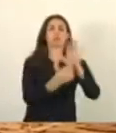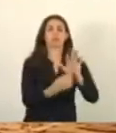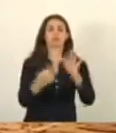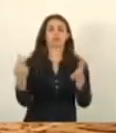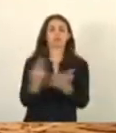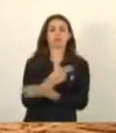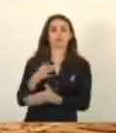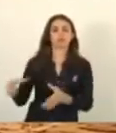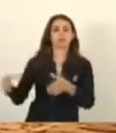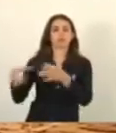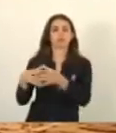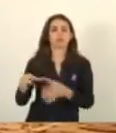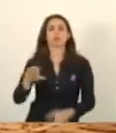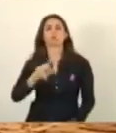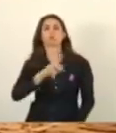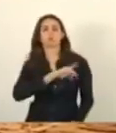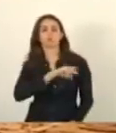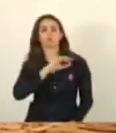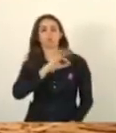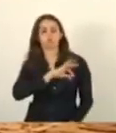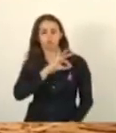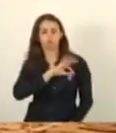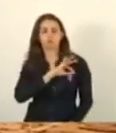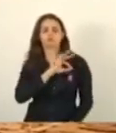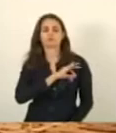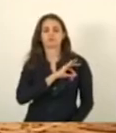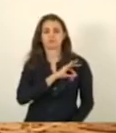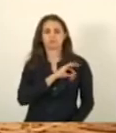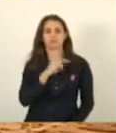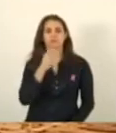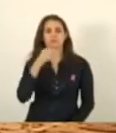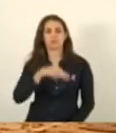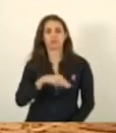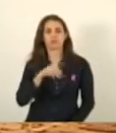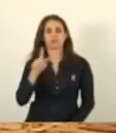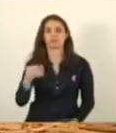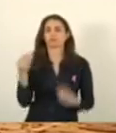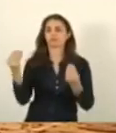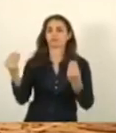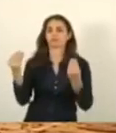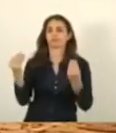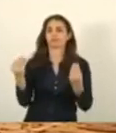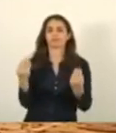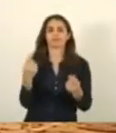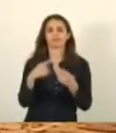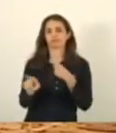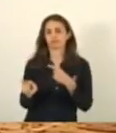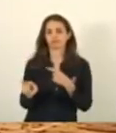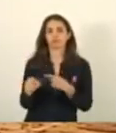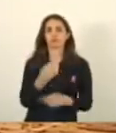a instituição da Polícia Militar. Então, é muita demagogia por parte do governador.